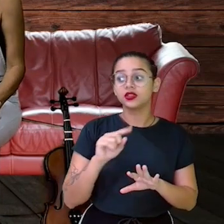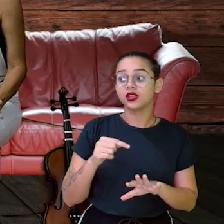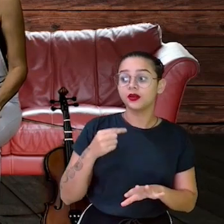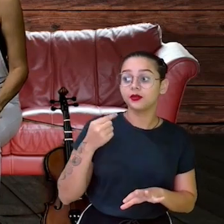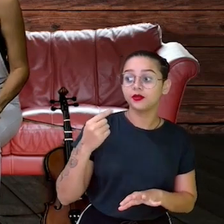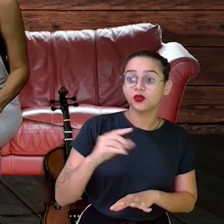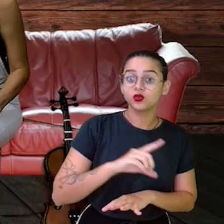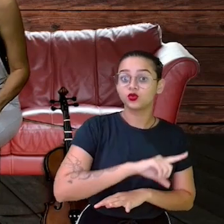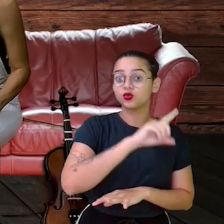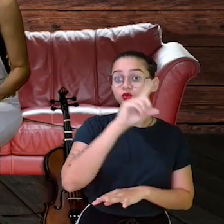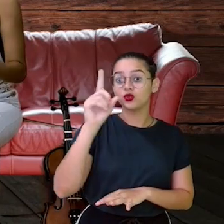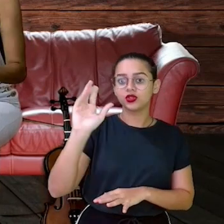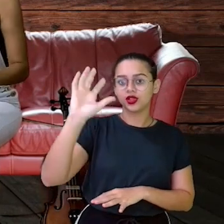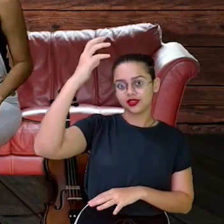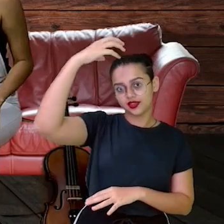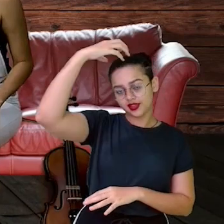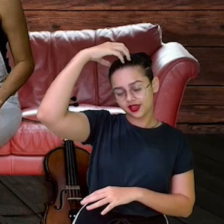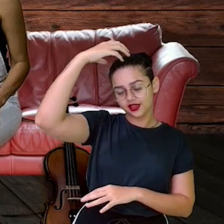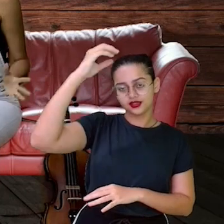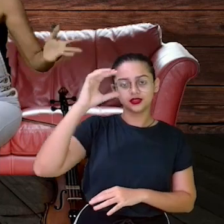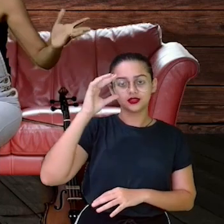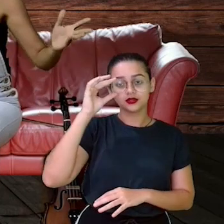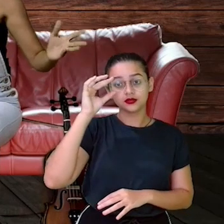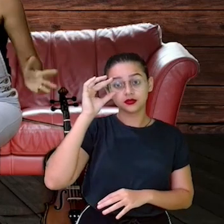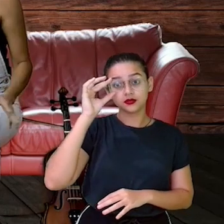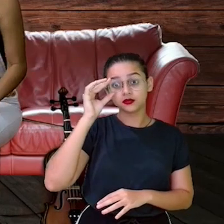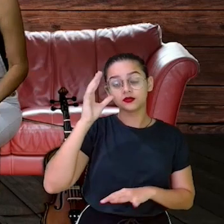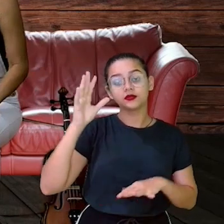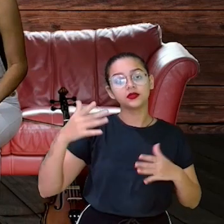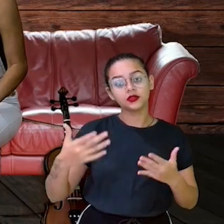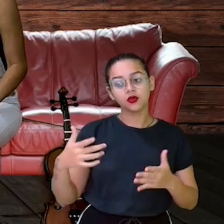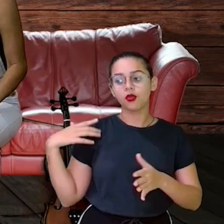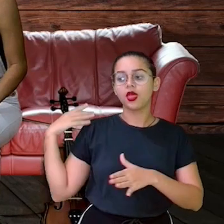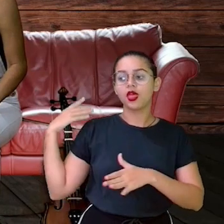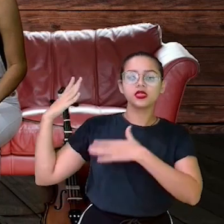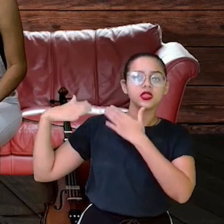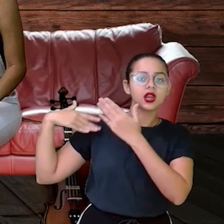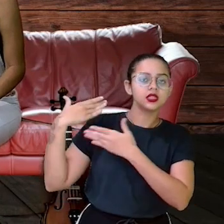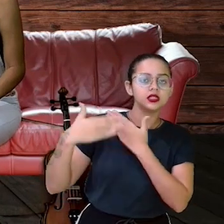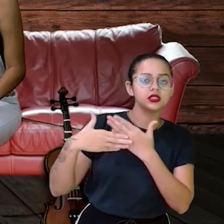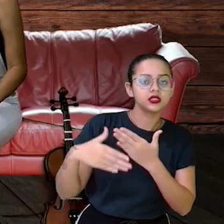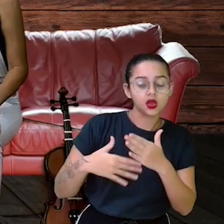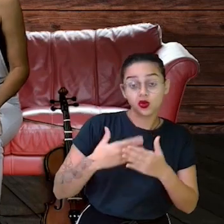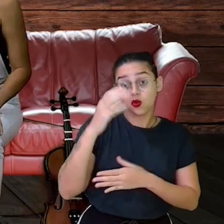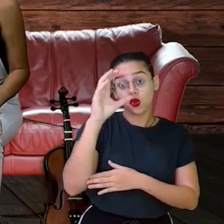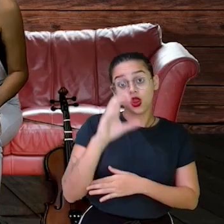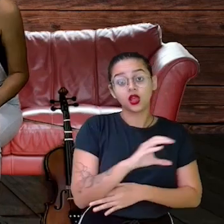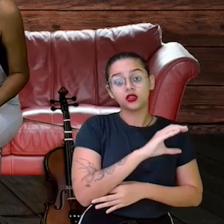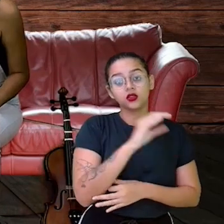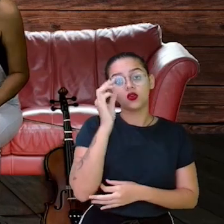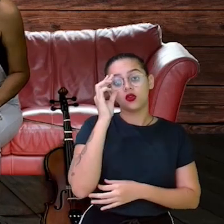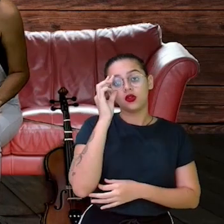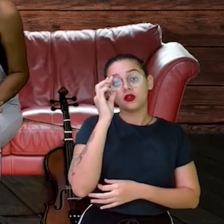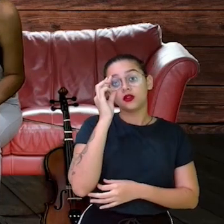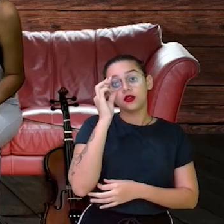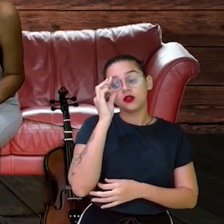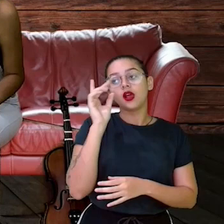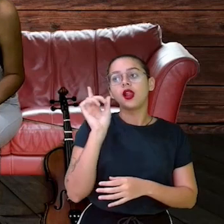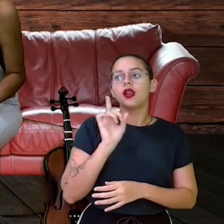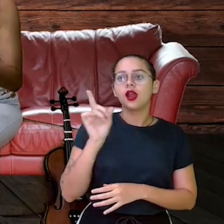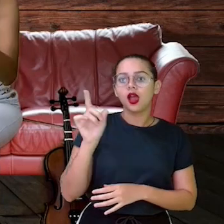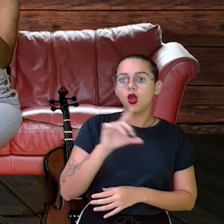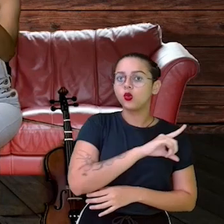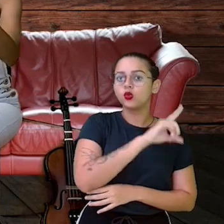Dia de Reis, né? Segundo a tradição católica. Olha, o Dia de Reis também é uma data muito celebrada no